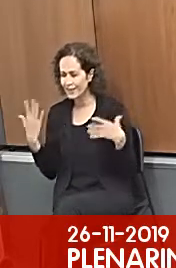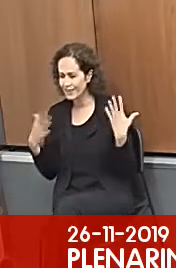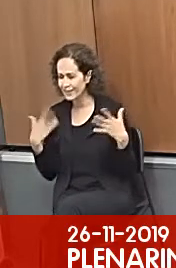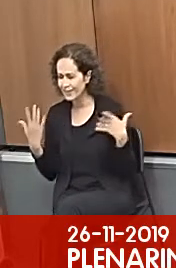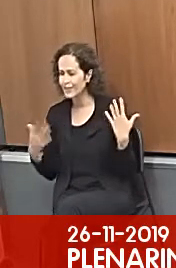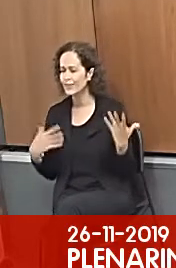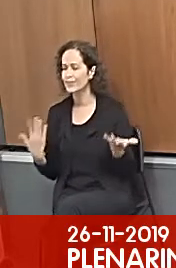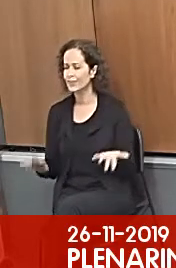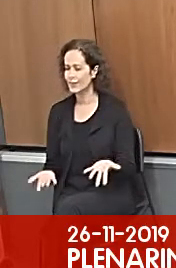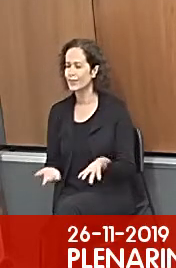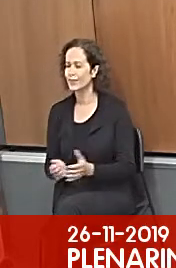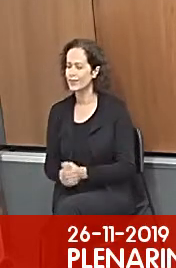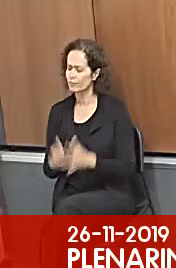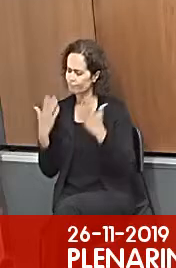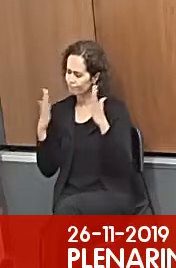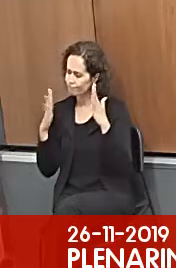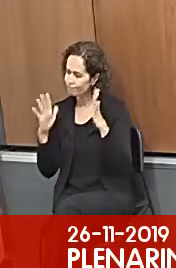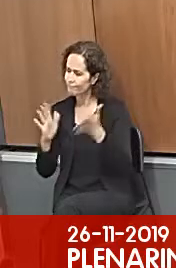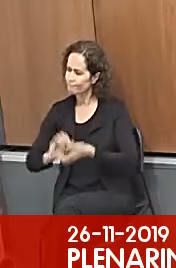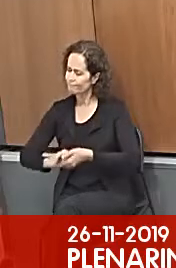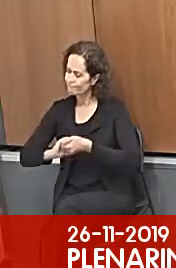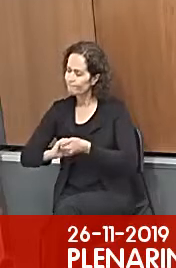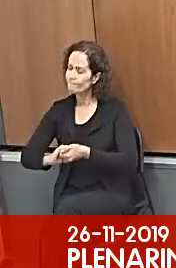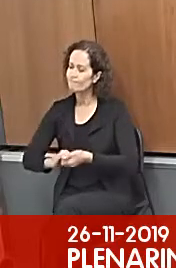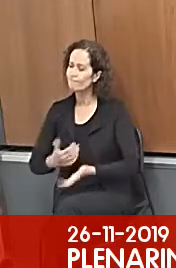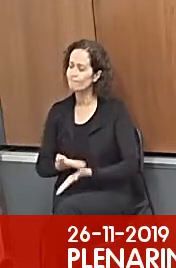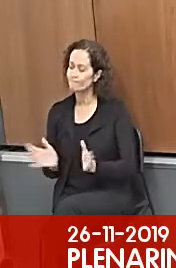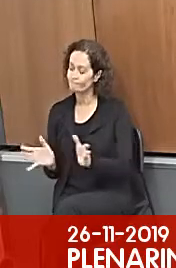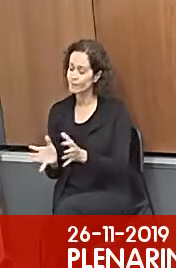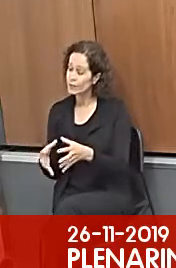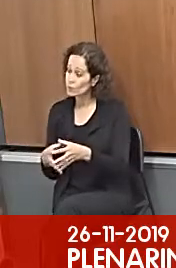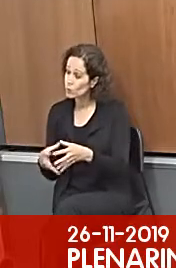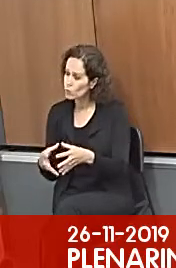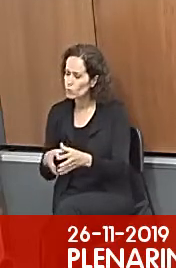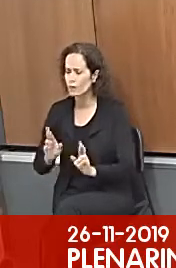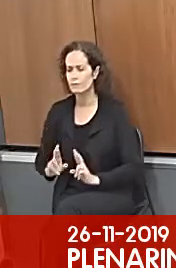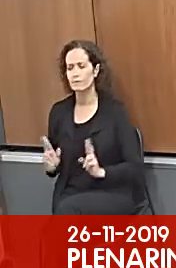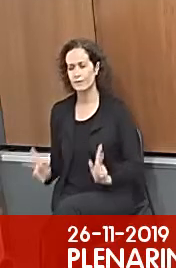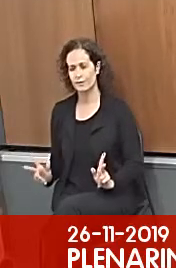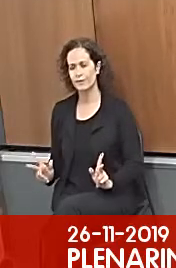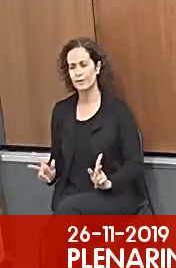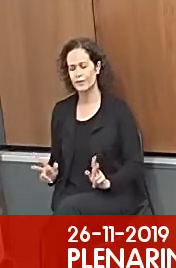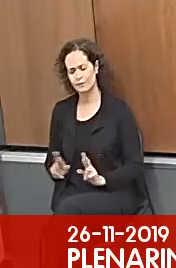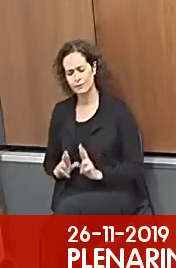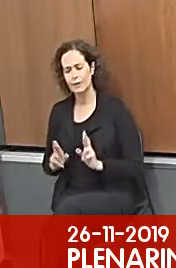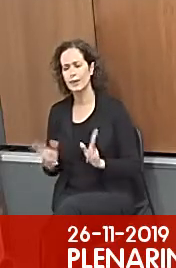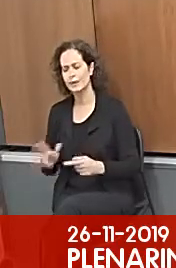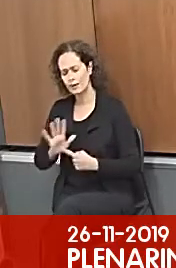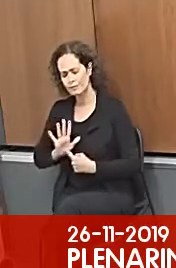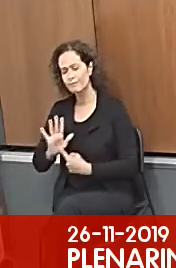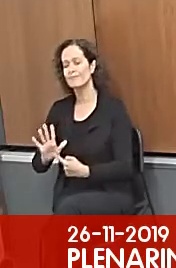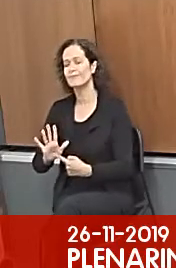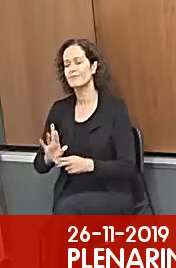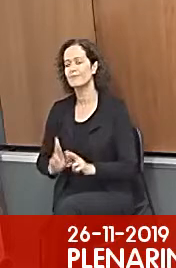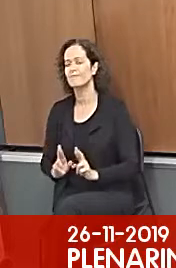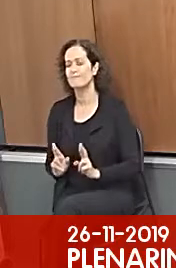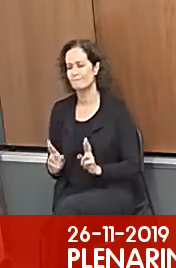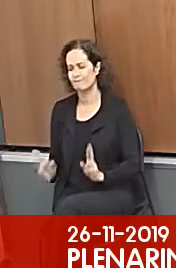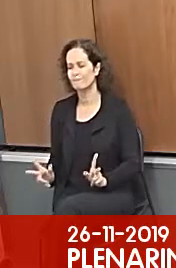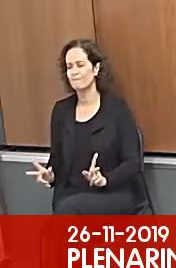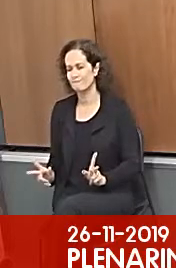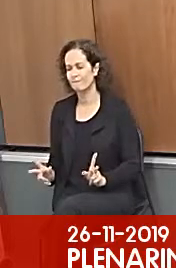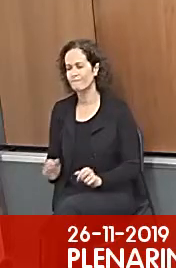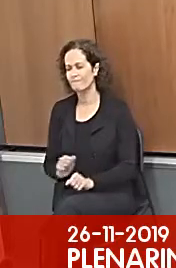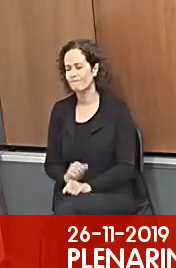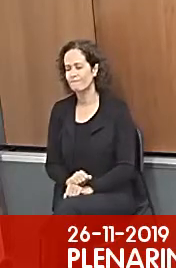poder parabenizar essa comissão, porque ela é diferente, ela destaca, ela é